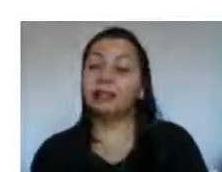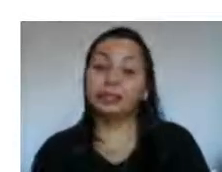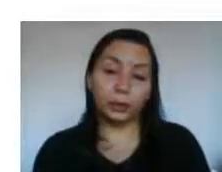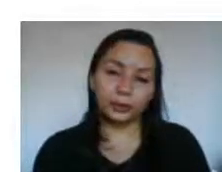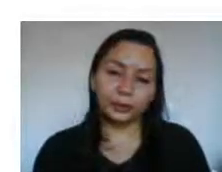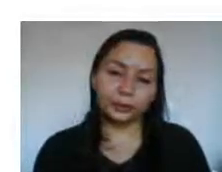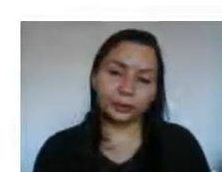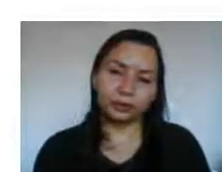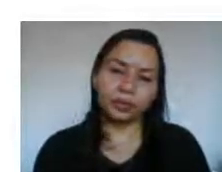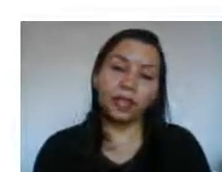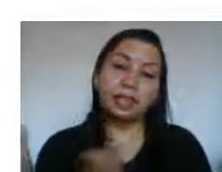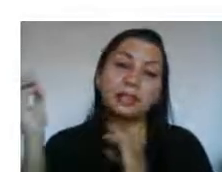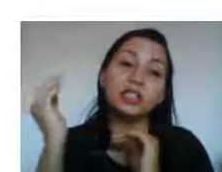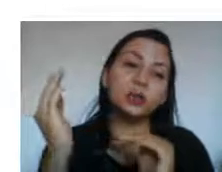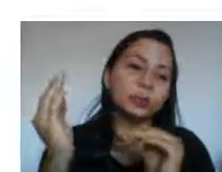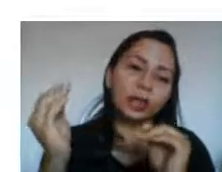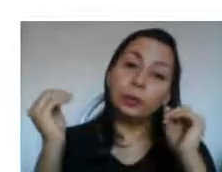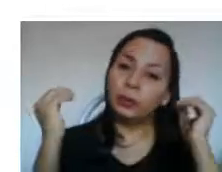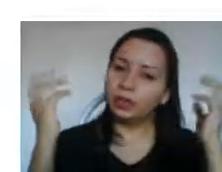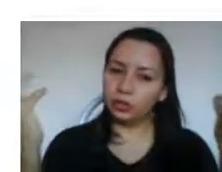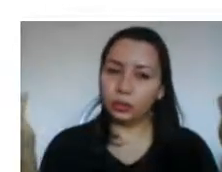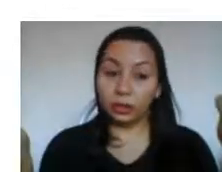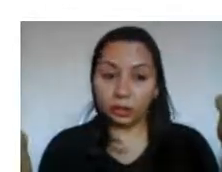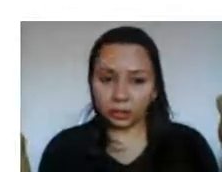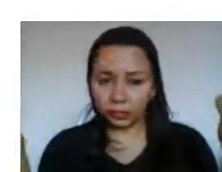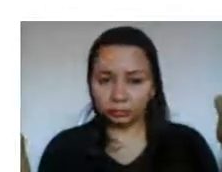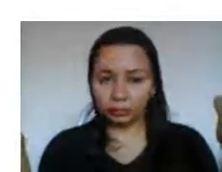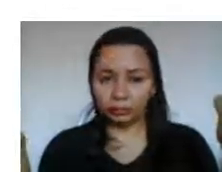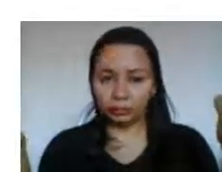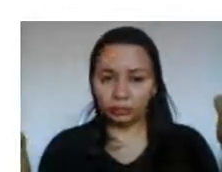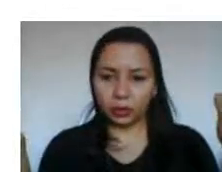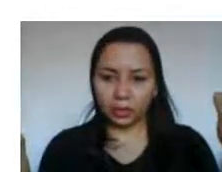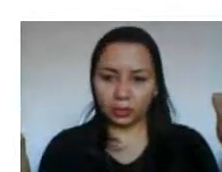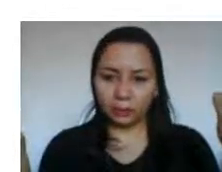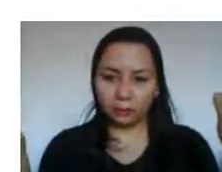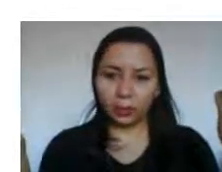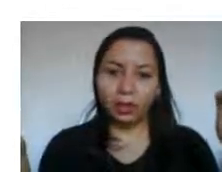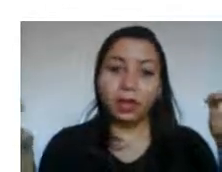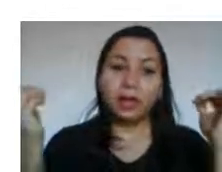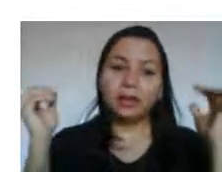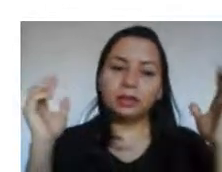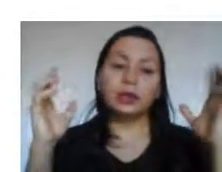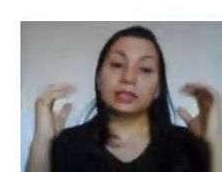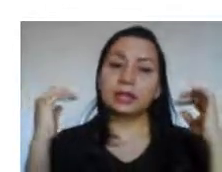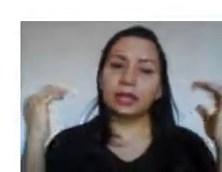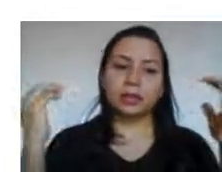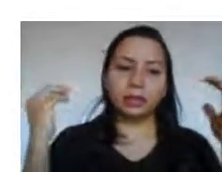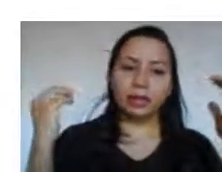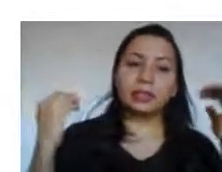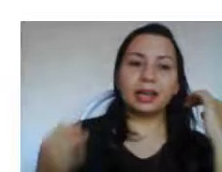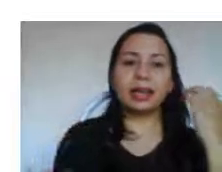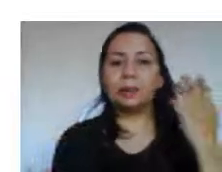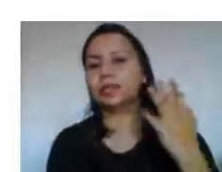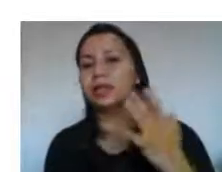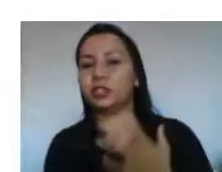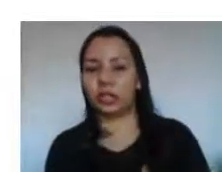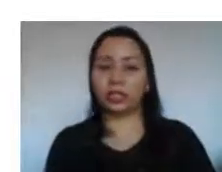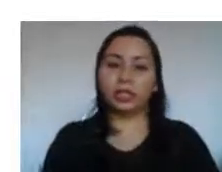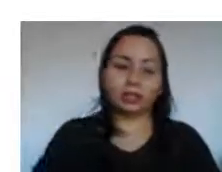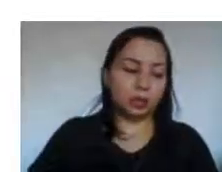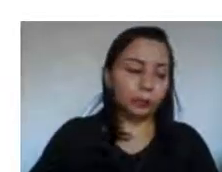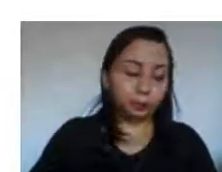regenerar. Não. Existe um tempo e existe um limite, ok? Então, essa resiliência é a